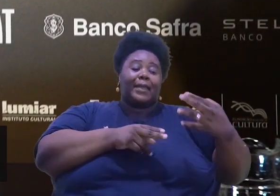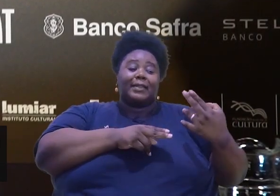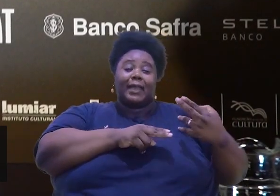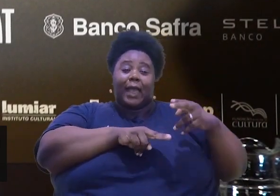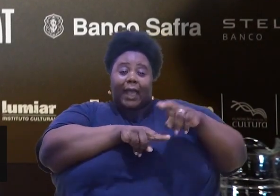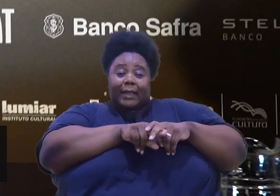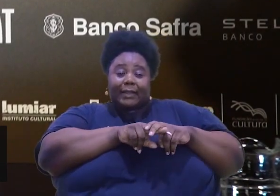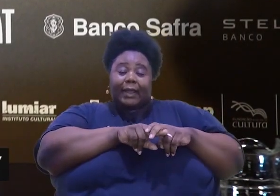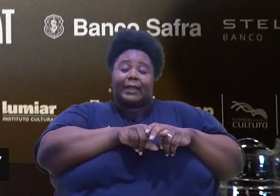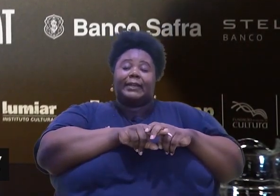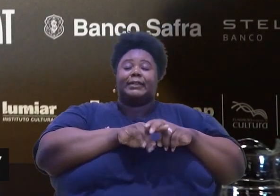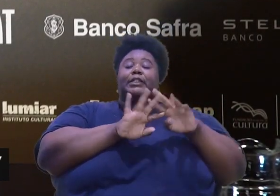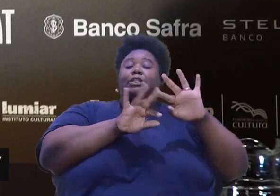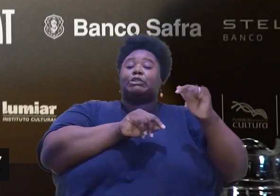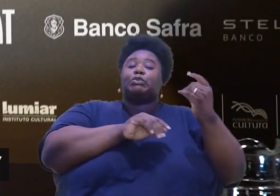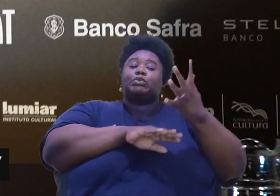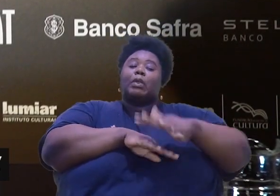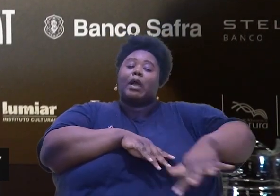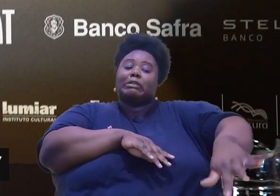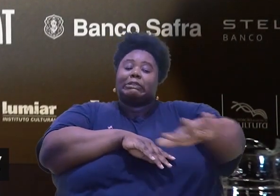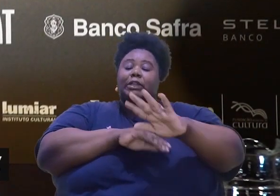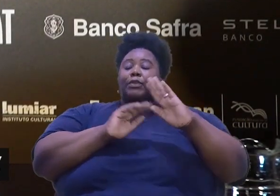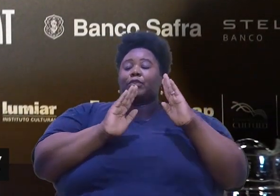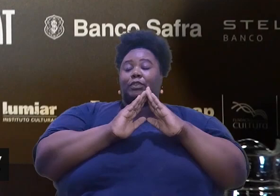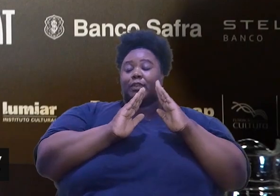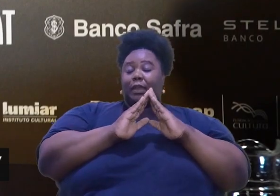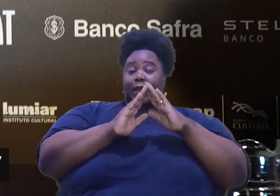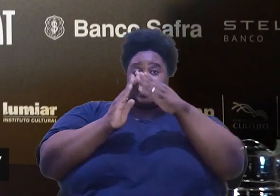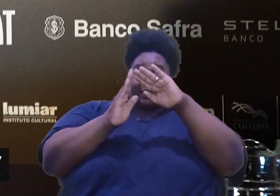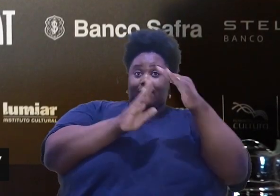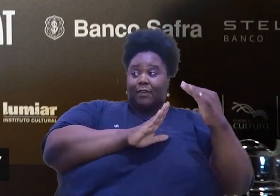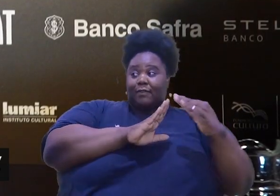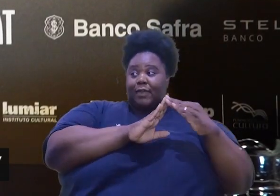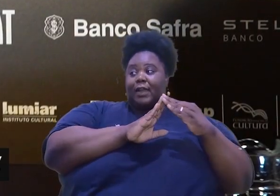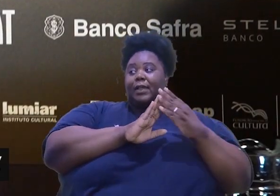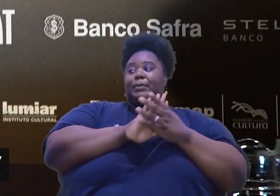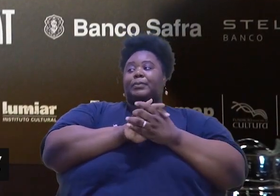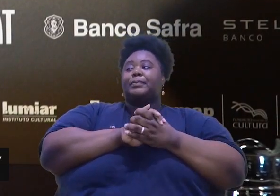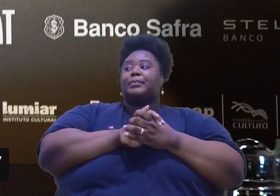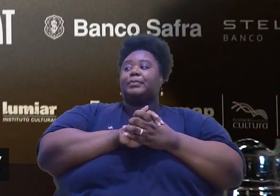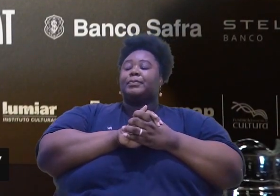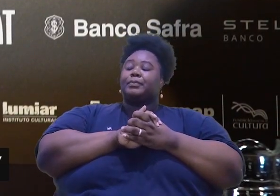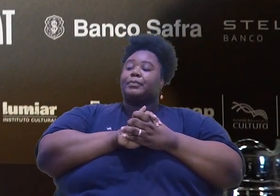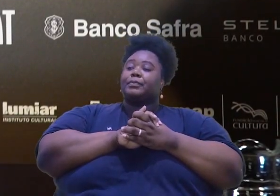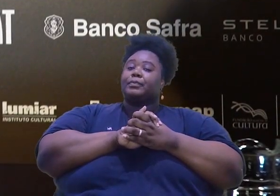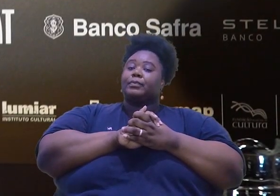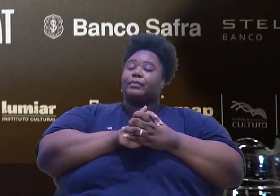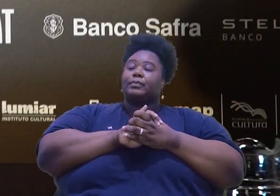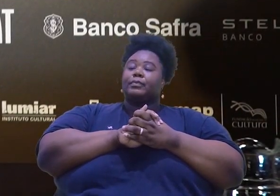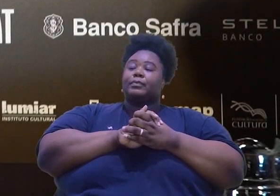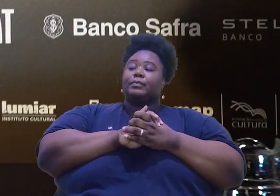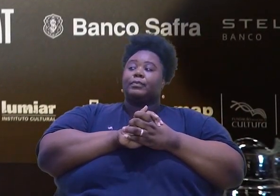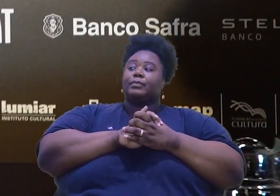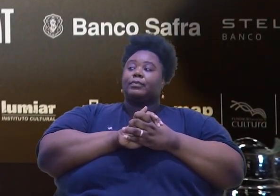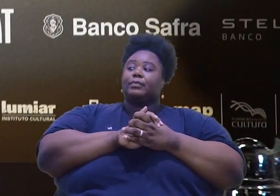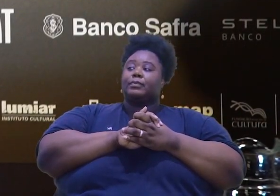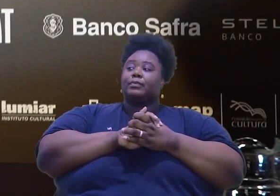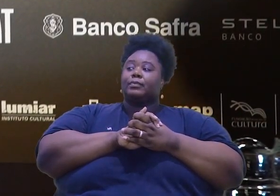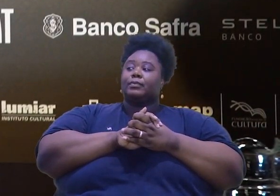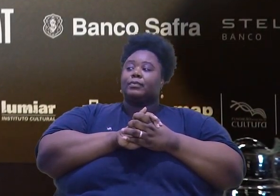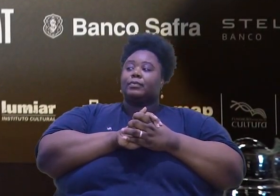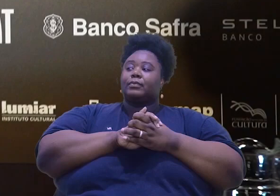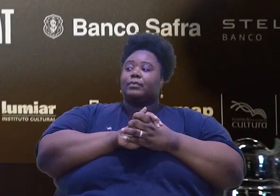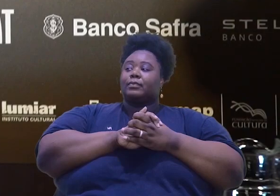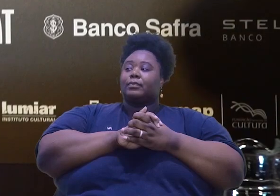chão, tudo no quintal da casa, da favela, lá do Penduraçaia. E eu performava